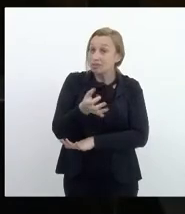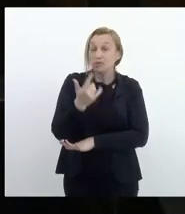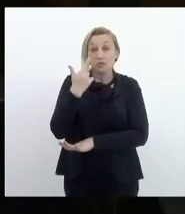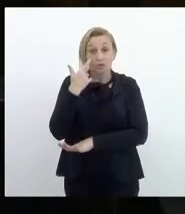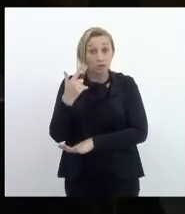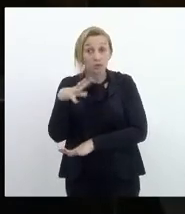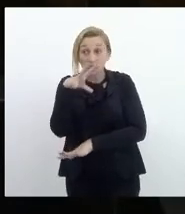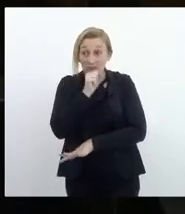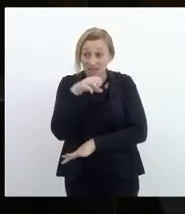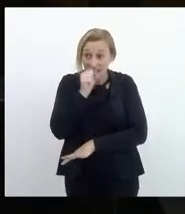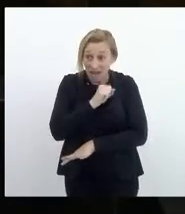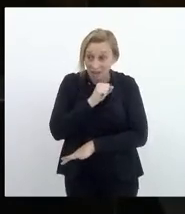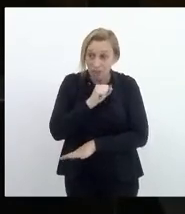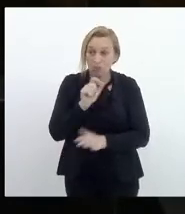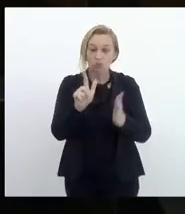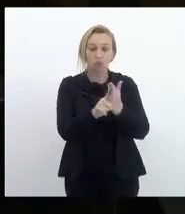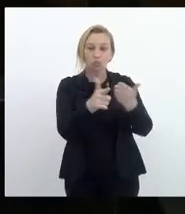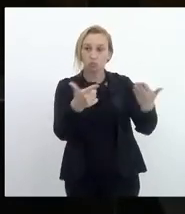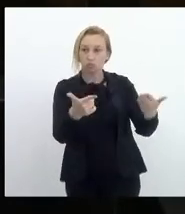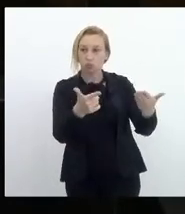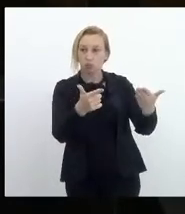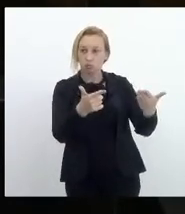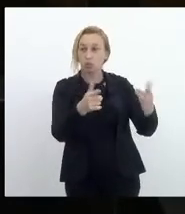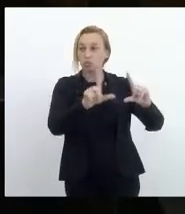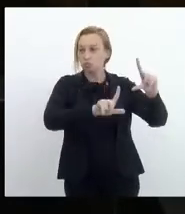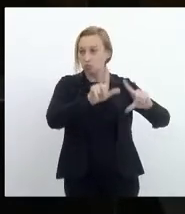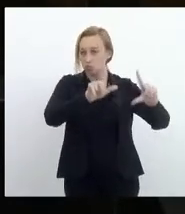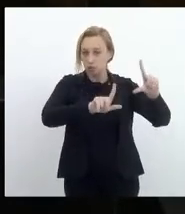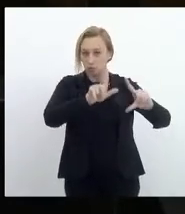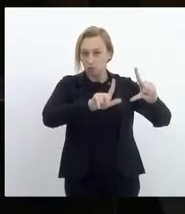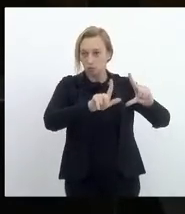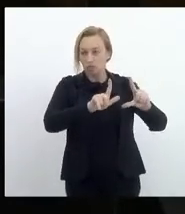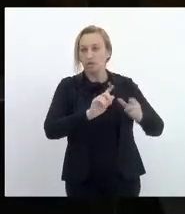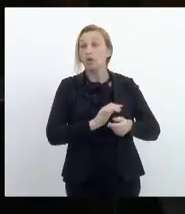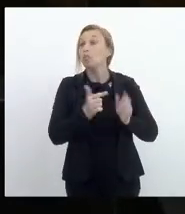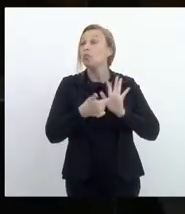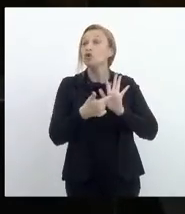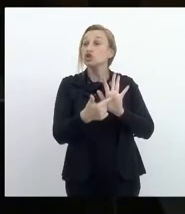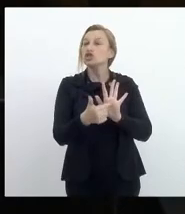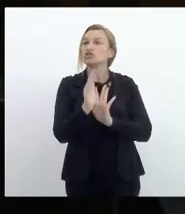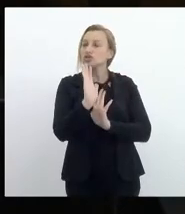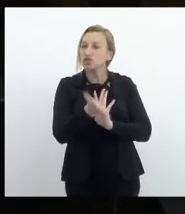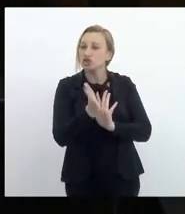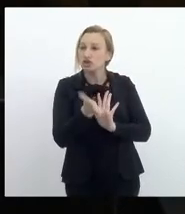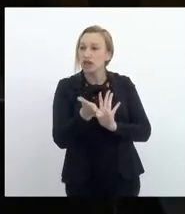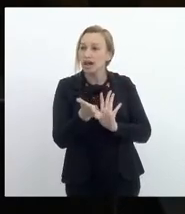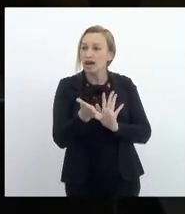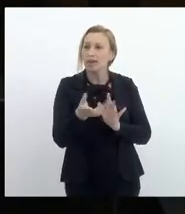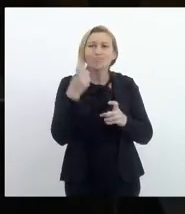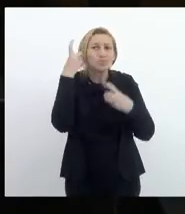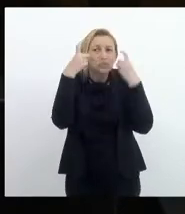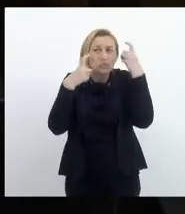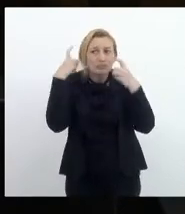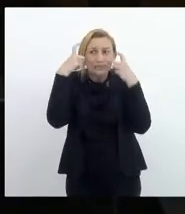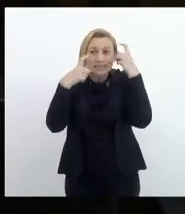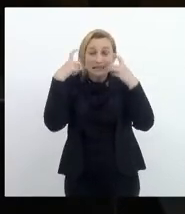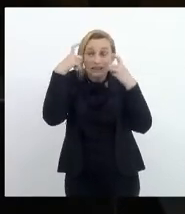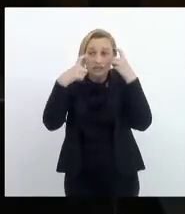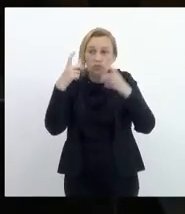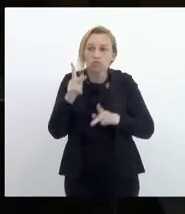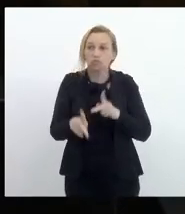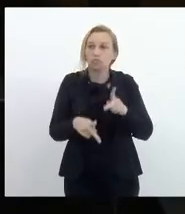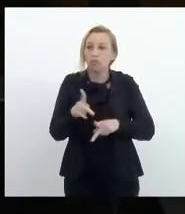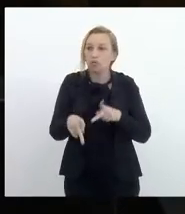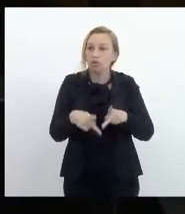sábado uma matéria em TV mostrando já o desespero da população